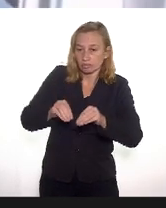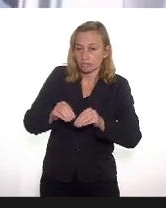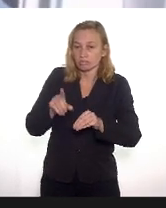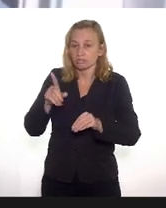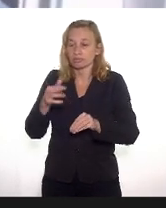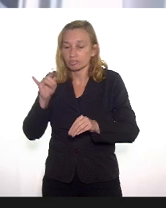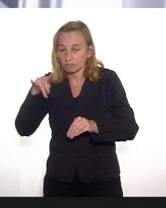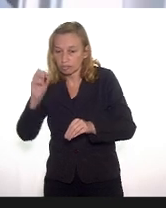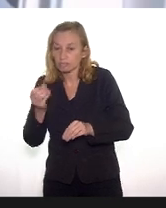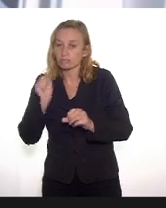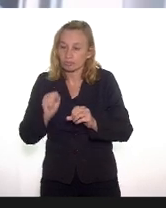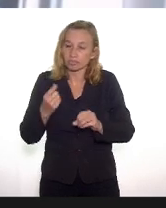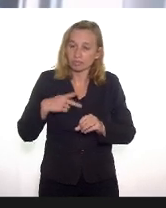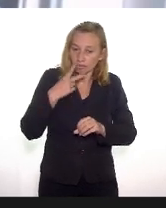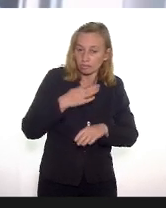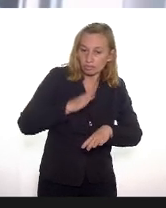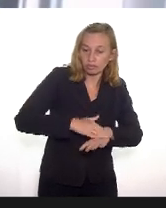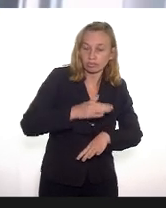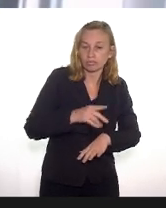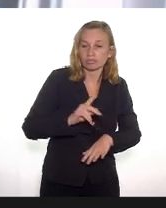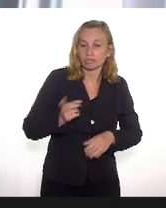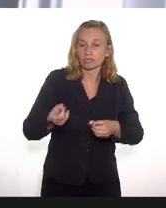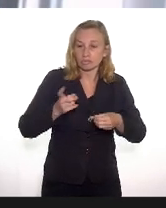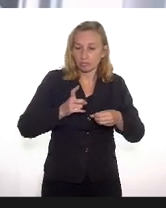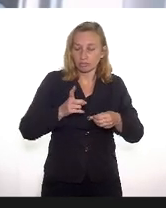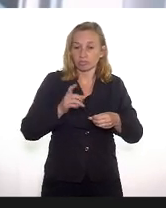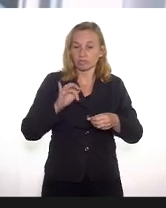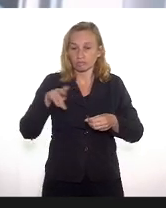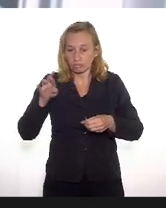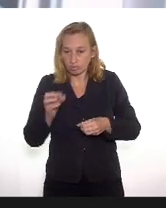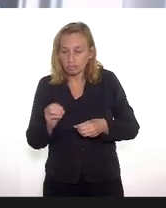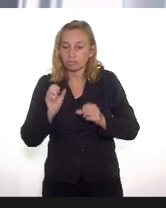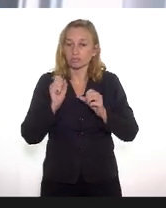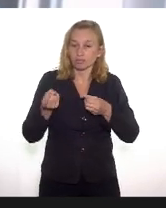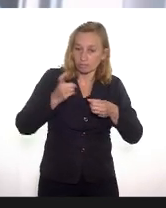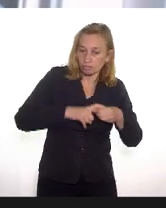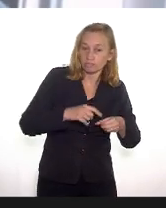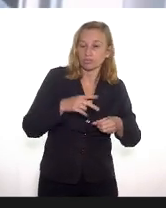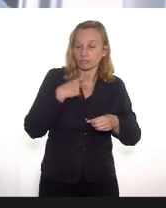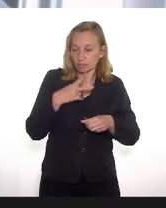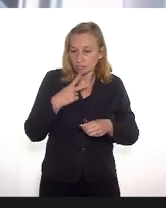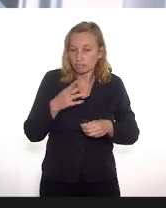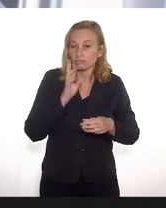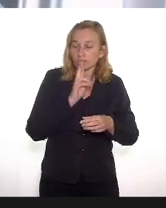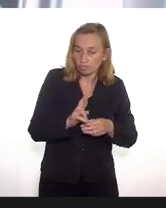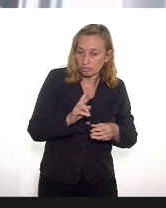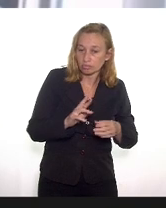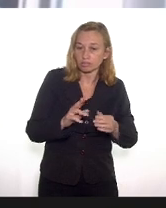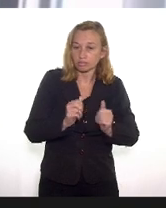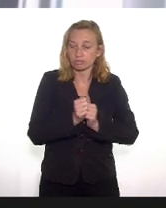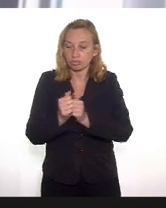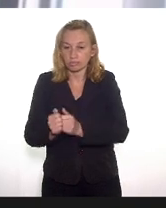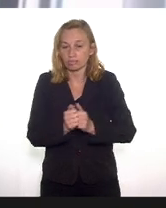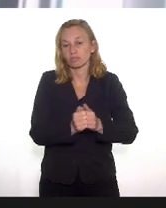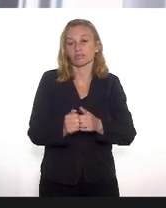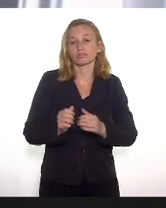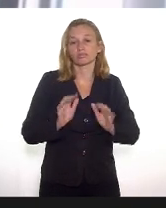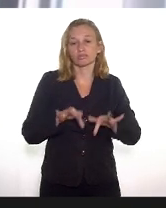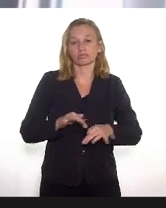acrescentar alguma coisa antes que o presidente Rogério Pires volte a intervir para comentar, responder, e a gente terminar aqui com alguns encaminhamentos. Por